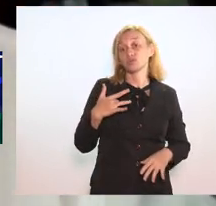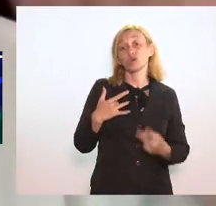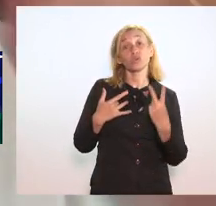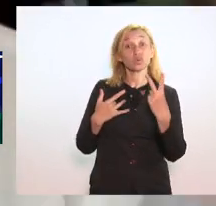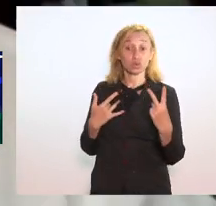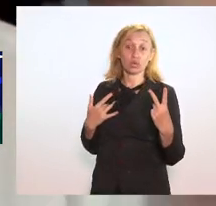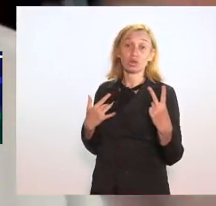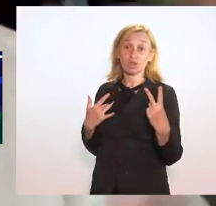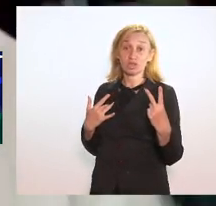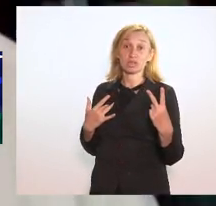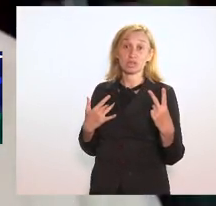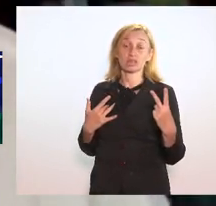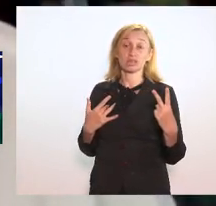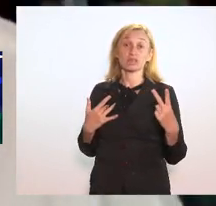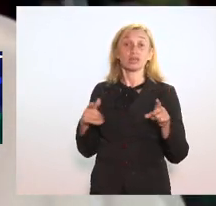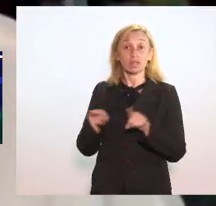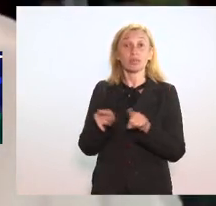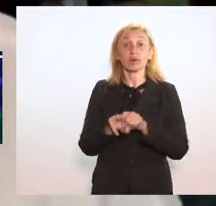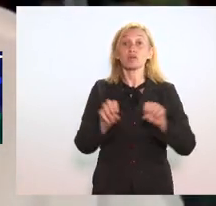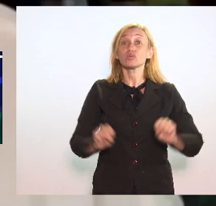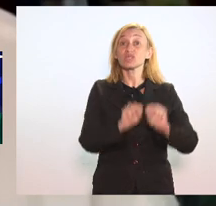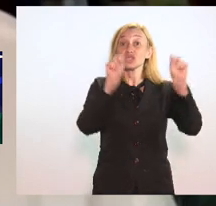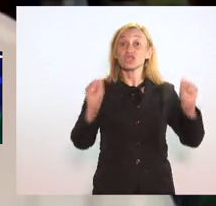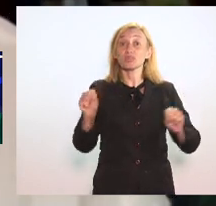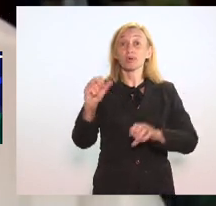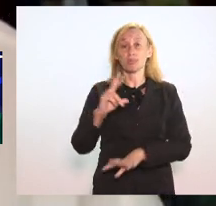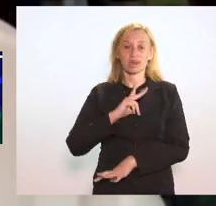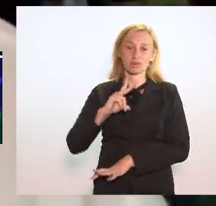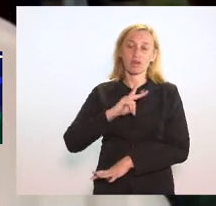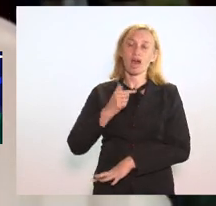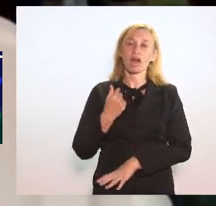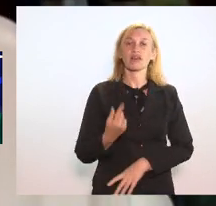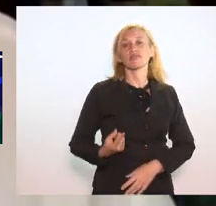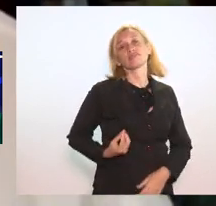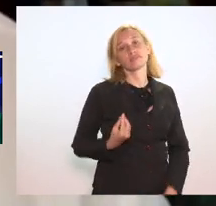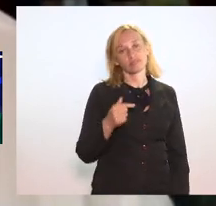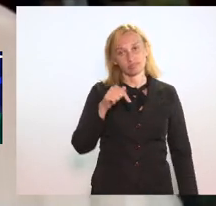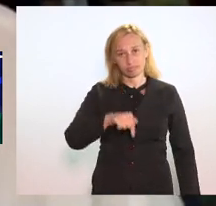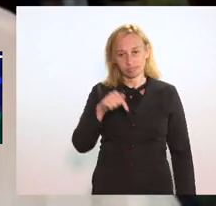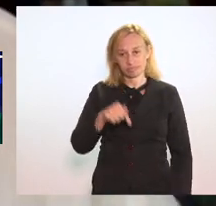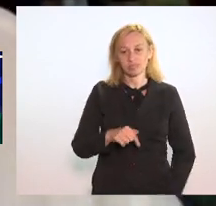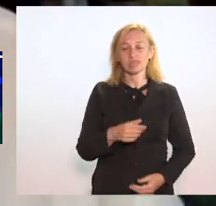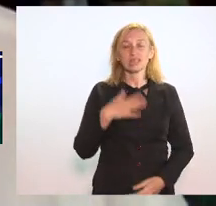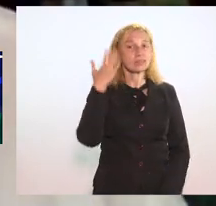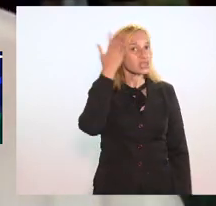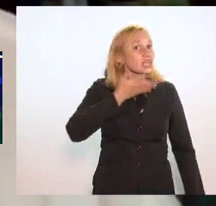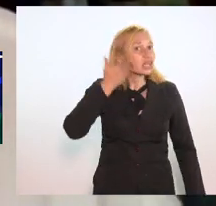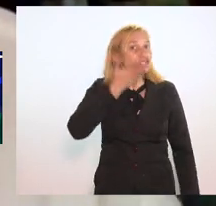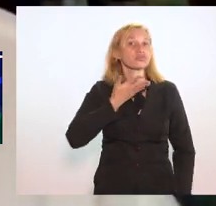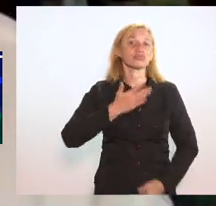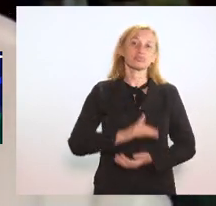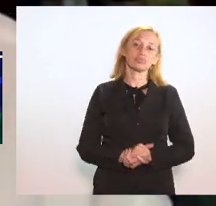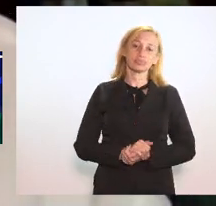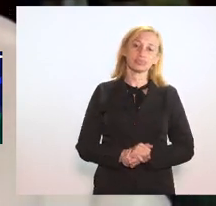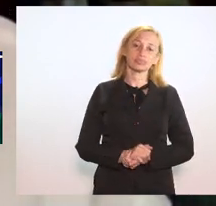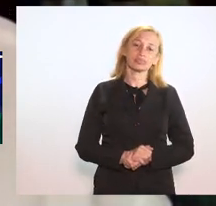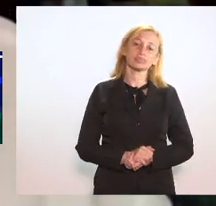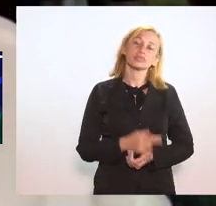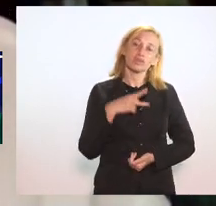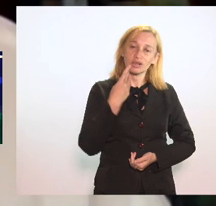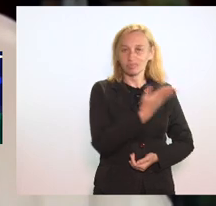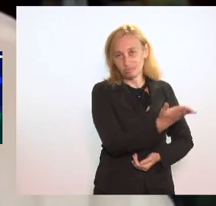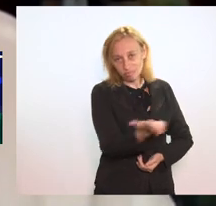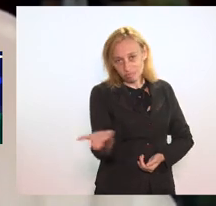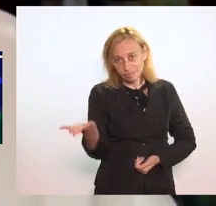dois estão extremamente tensão então fica aqui essa mensagem eu tô passando